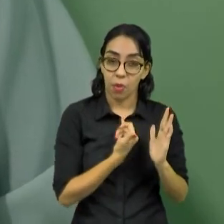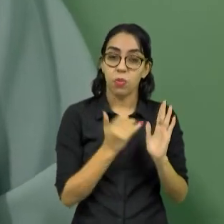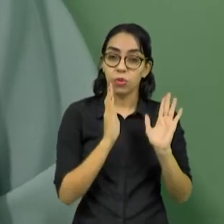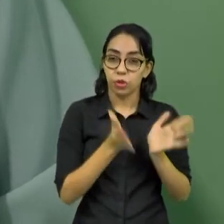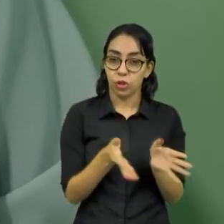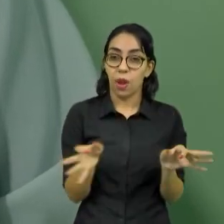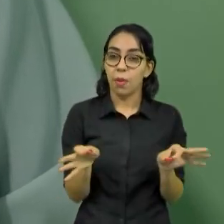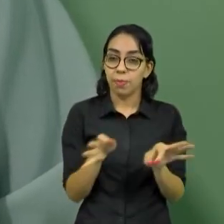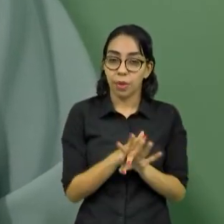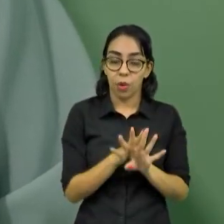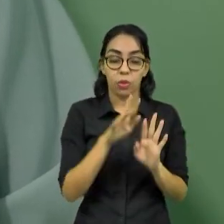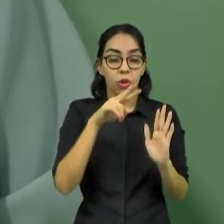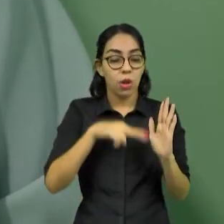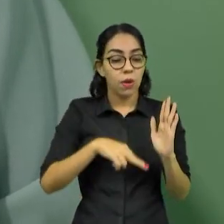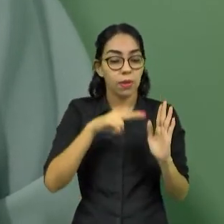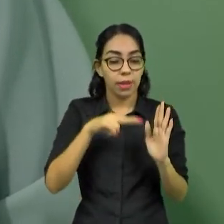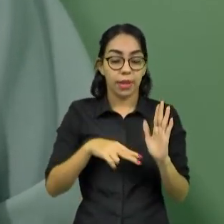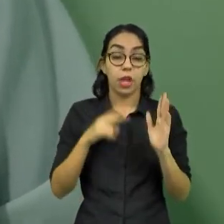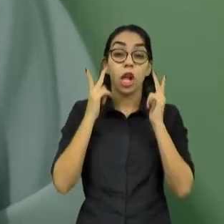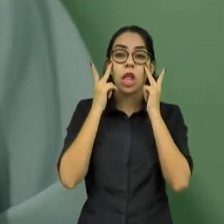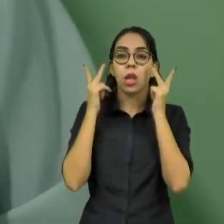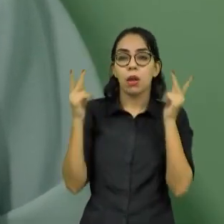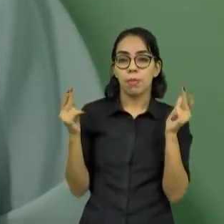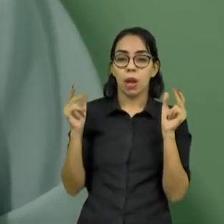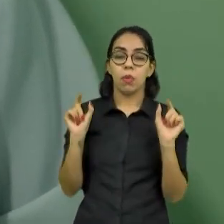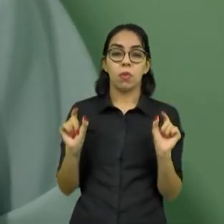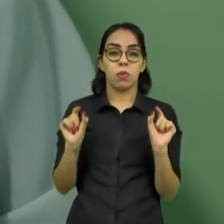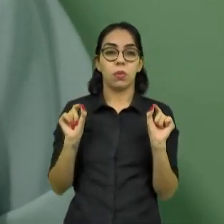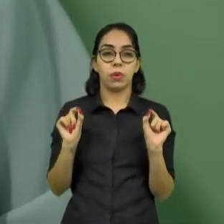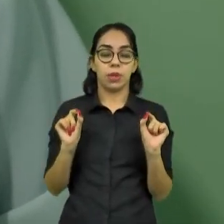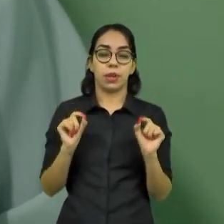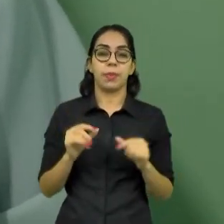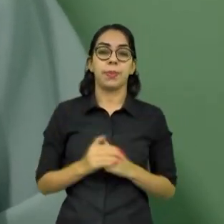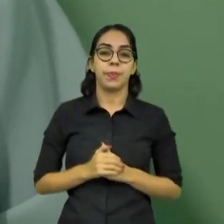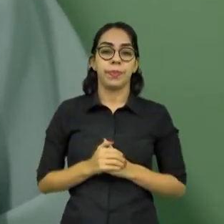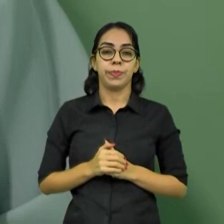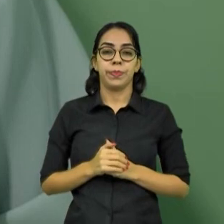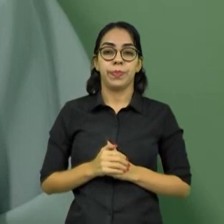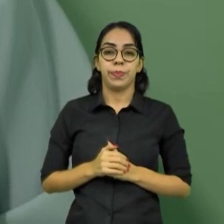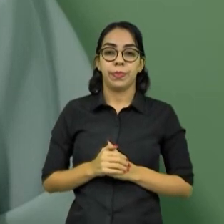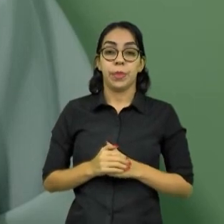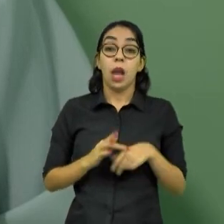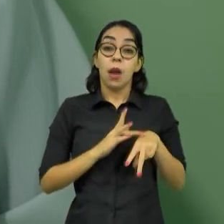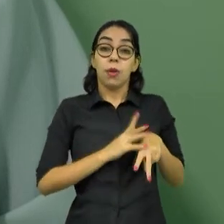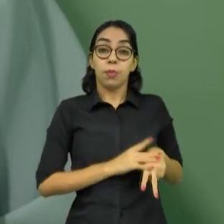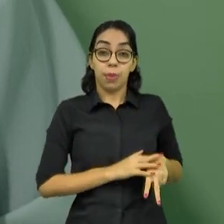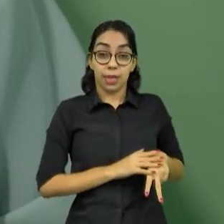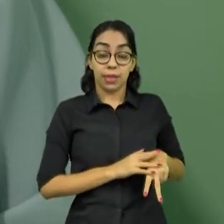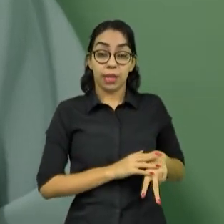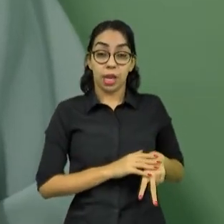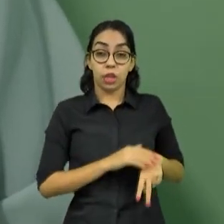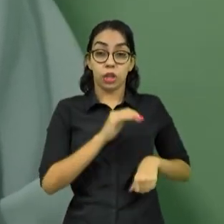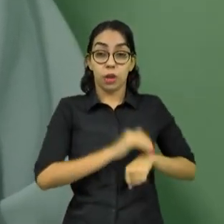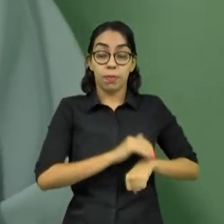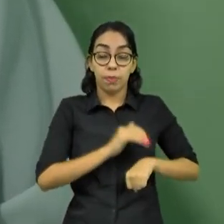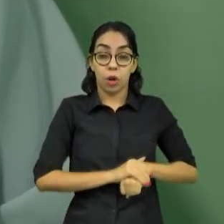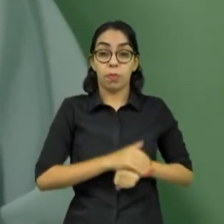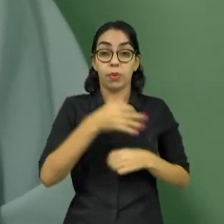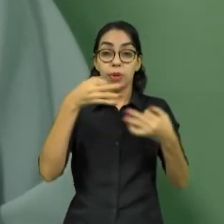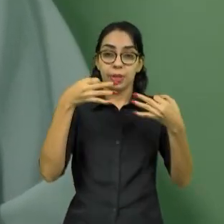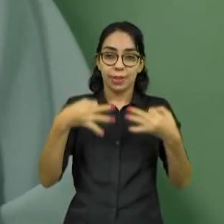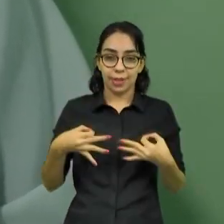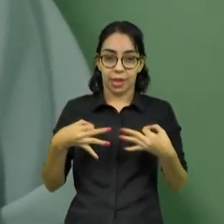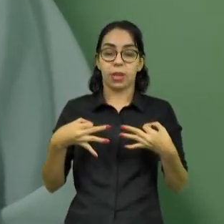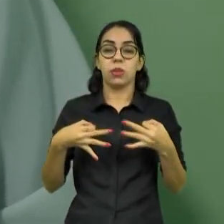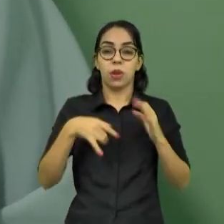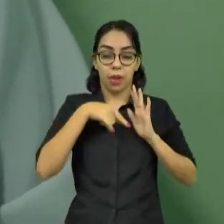normalmente solicita que o paciente que está sendo testado colha o material de forma correta para que o teste